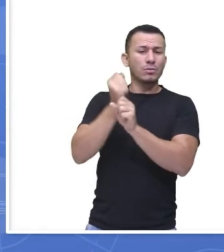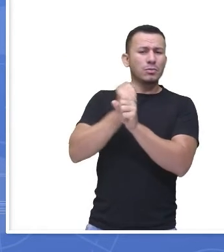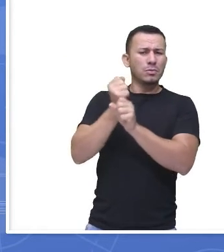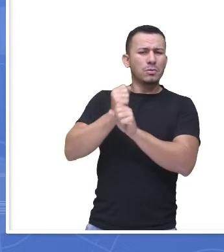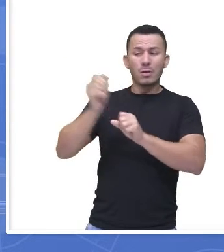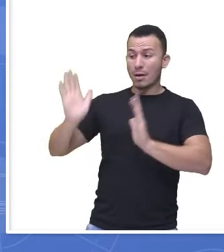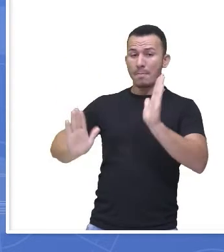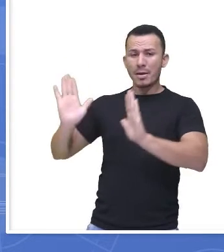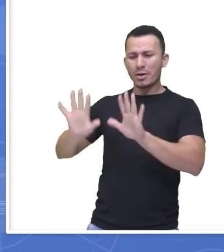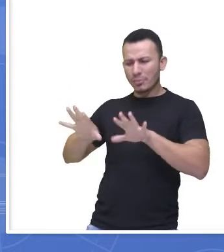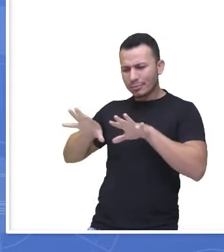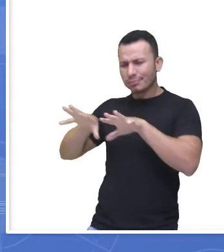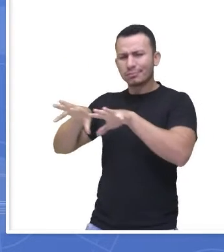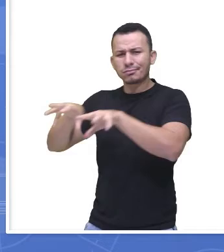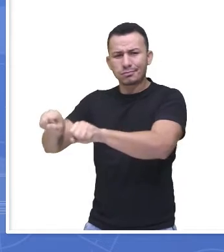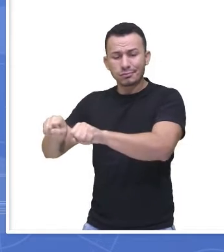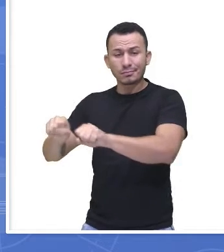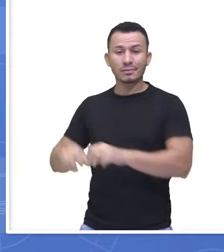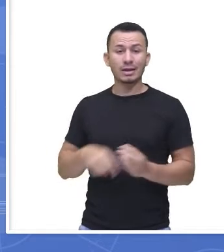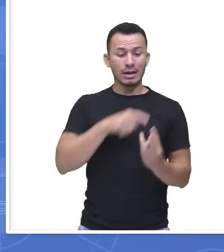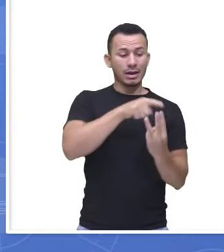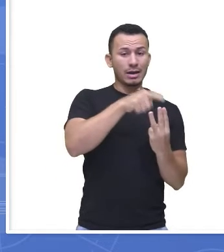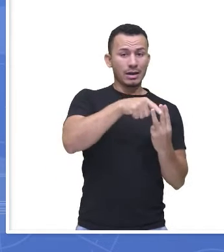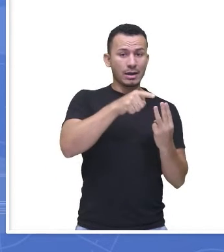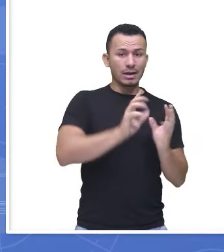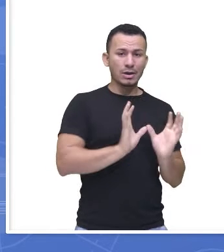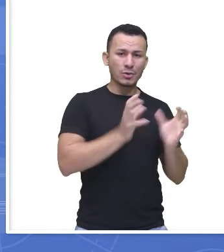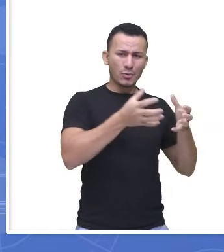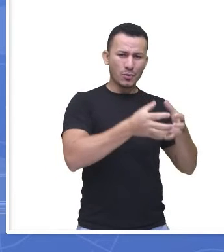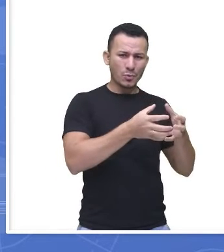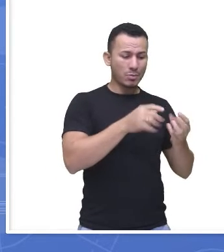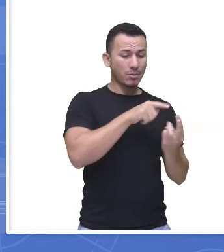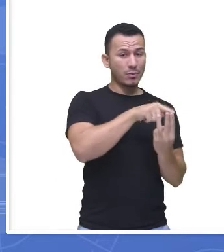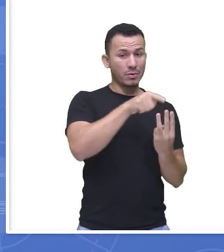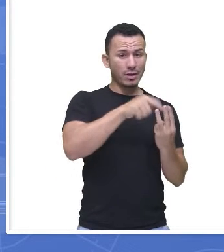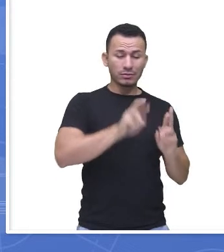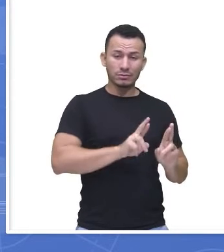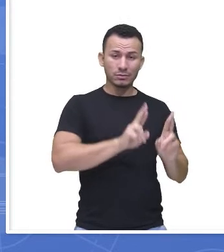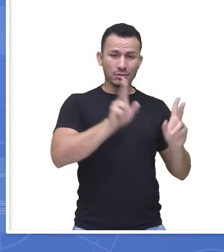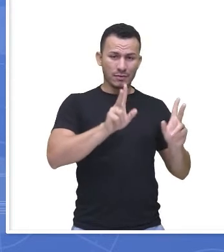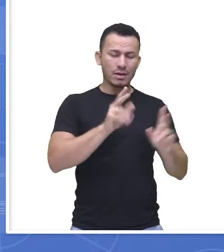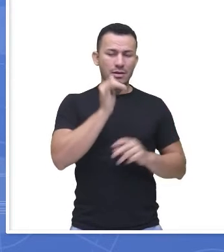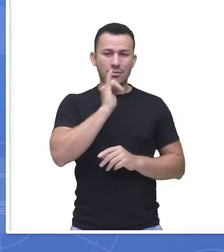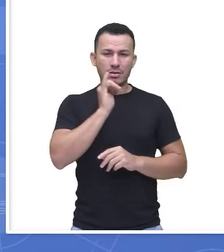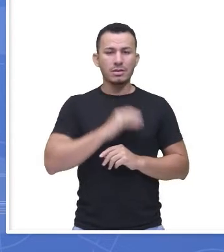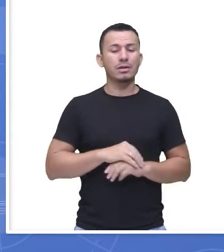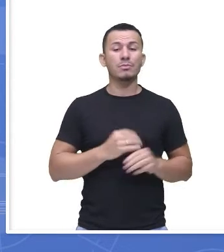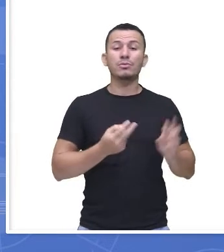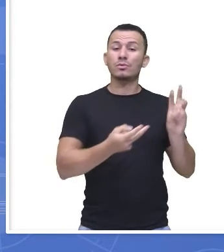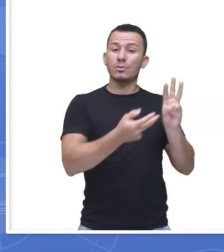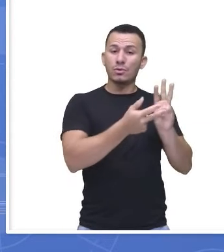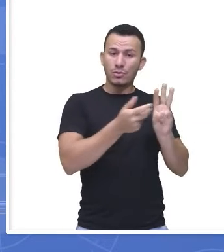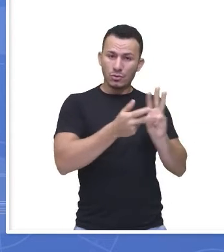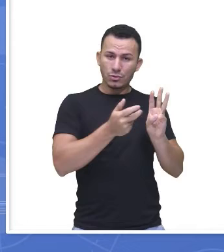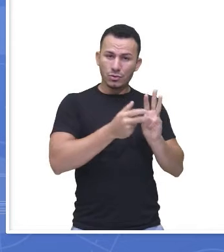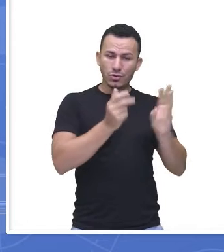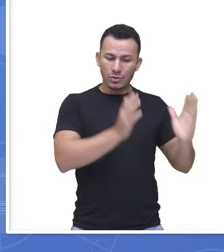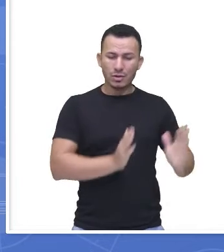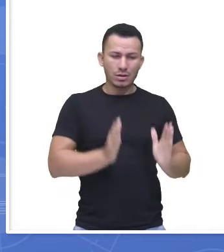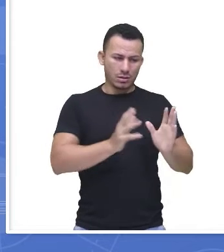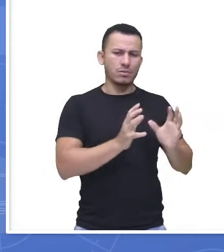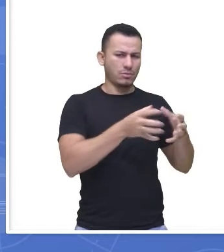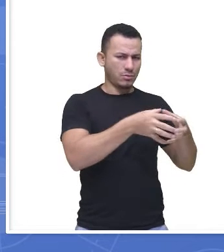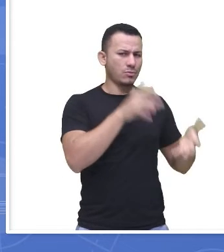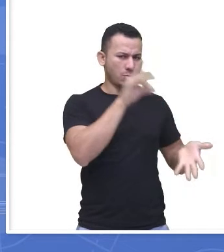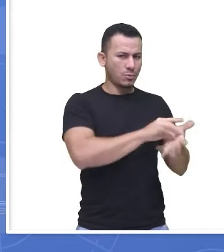colonização, onde 3 grupos distintos, como, por exemplo, os indígenas, os povos